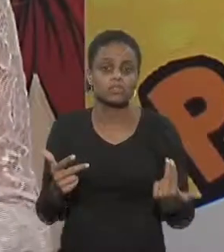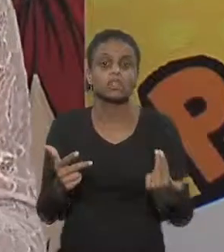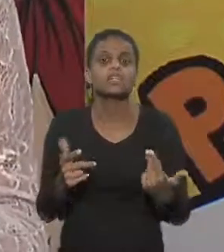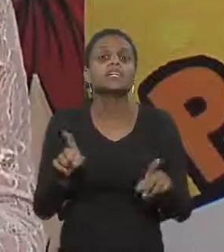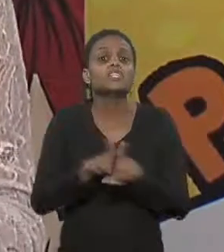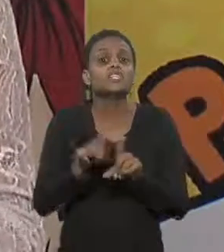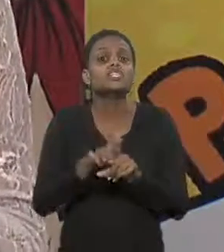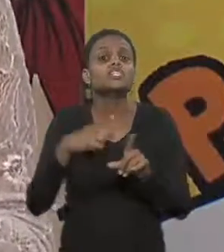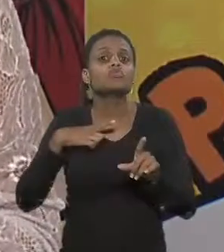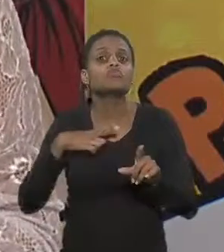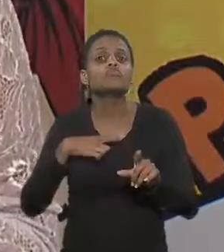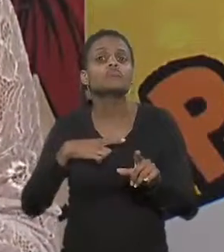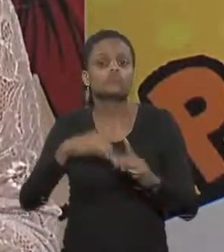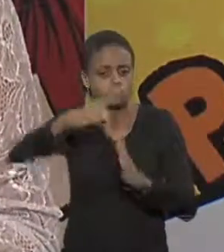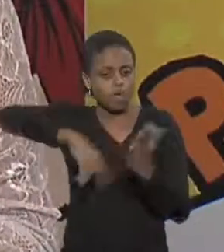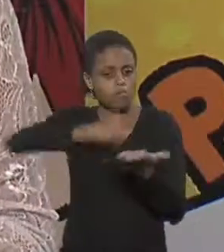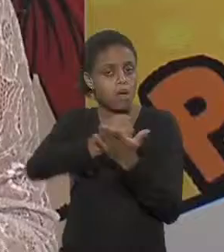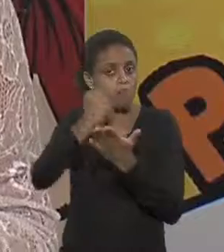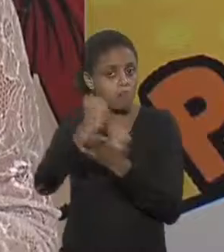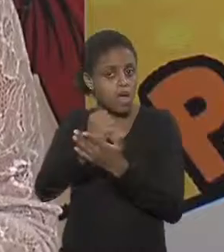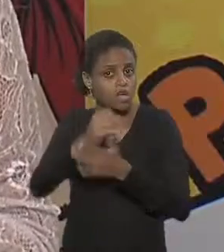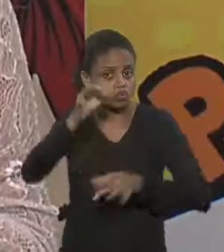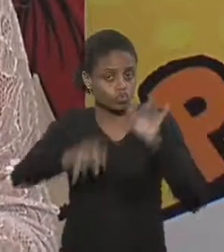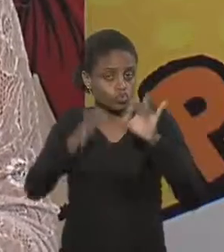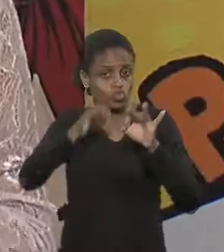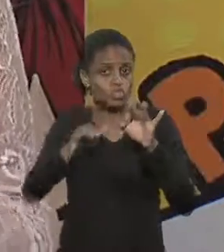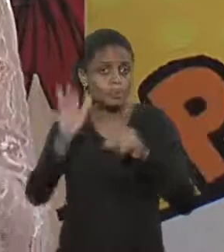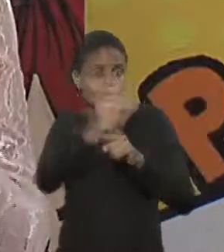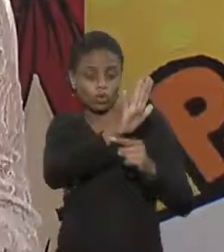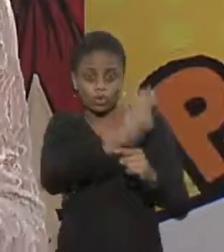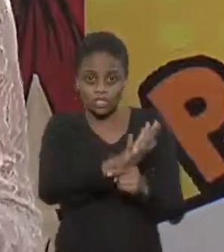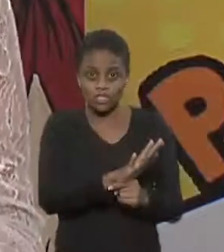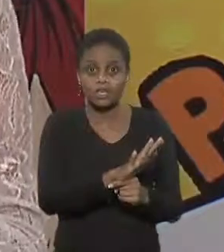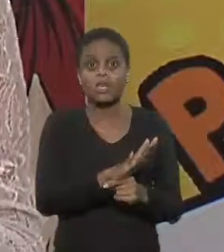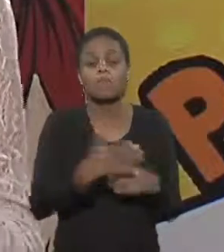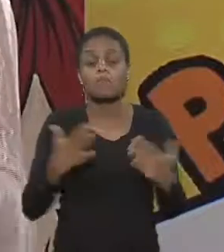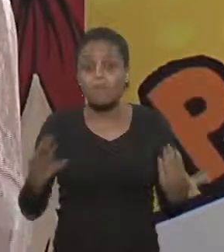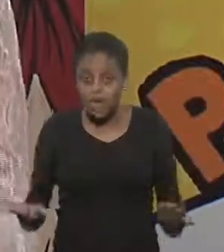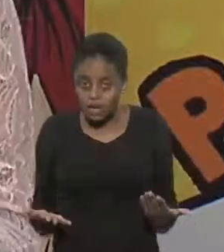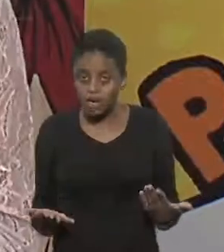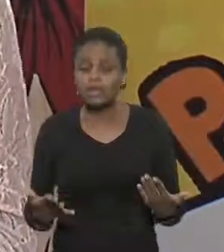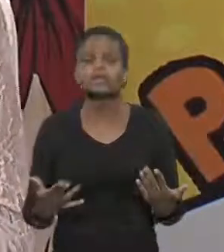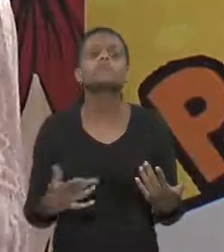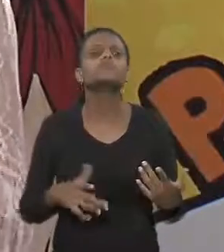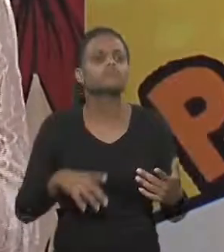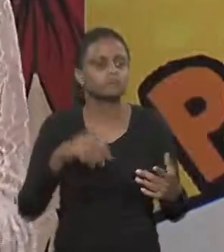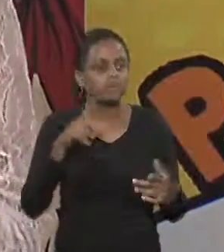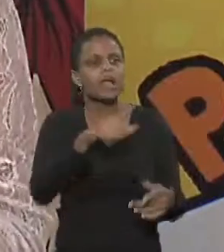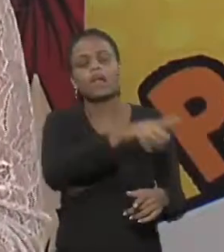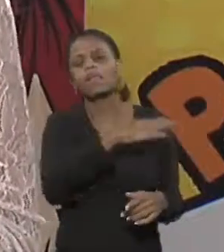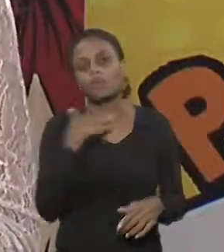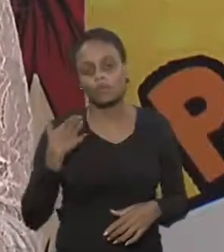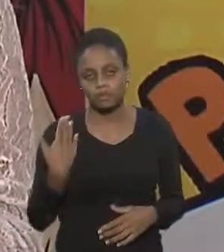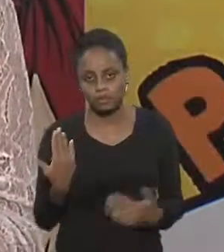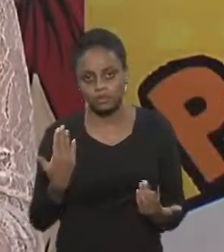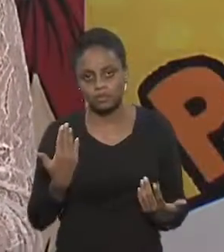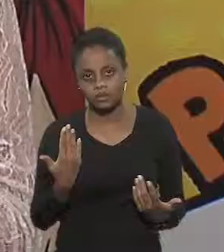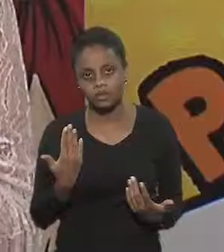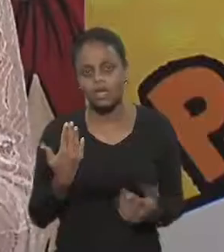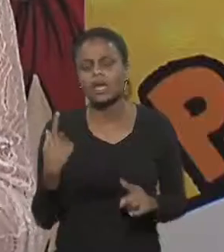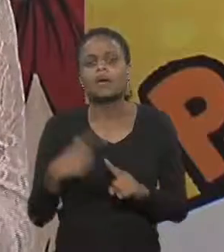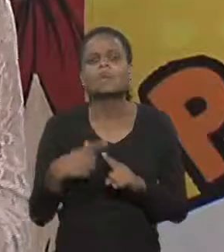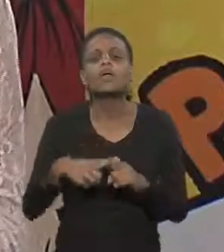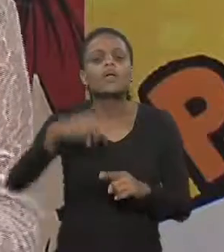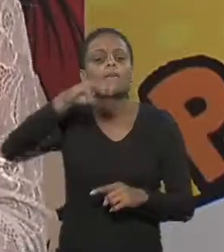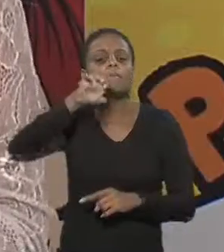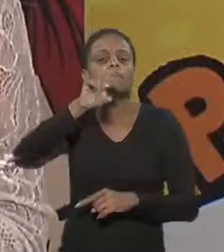ex-companheiros, já tinham medidas protetivas em curso e, mesmo assim, o crime se concretiza.